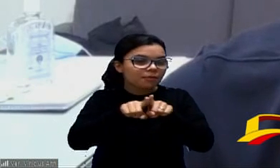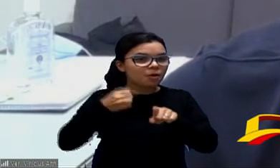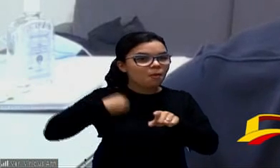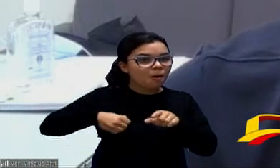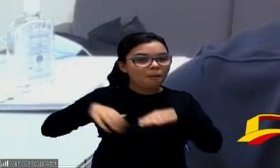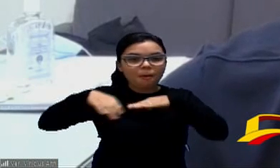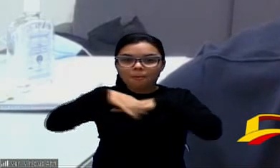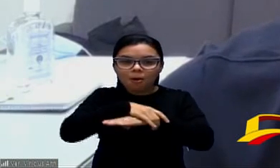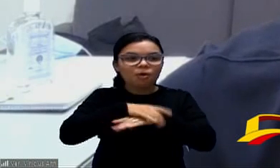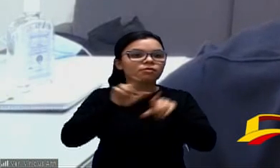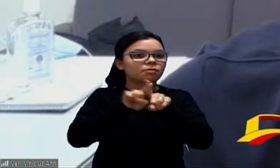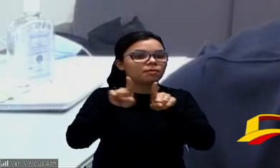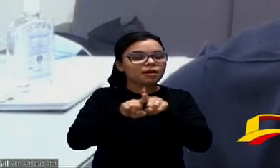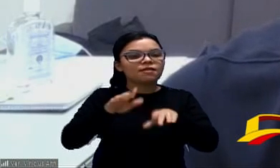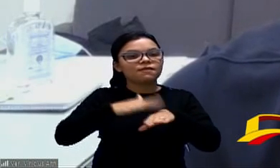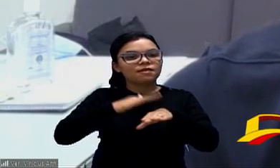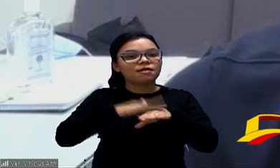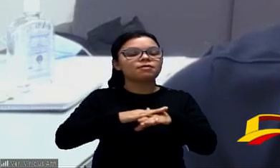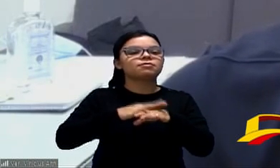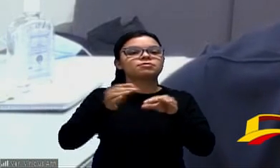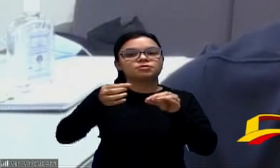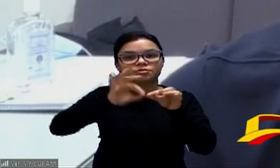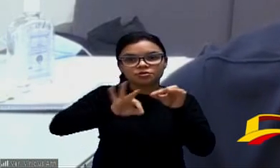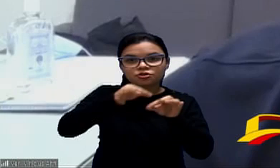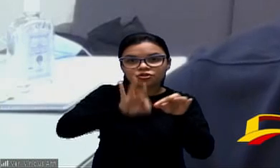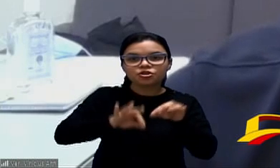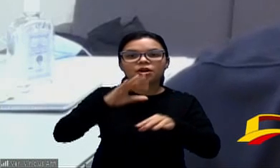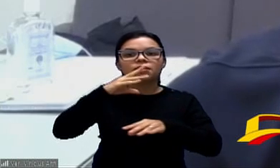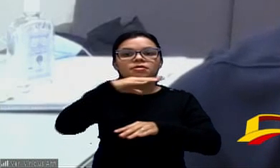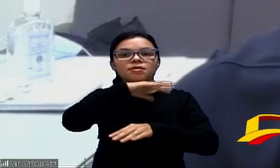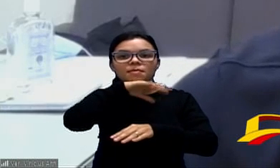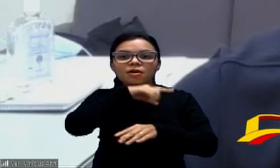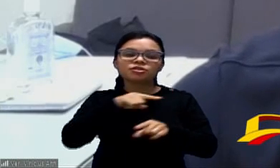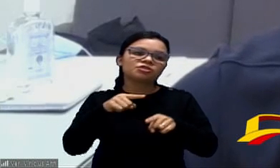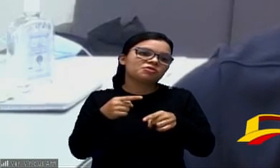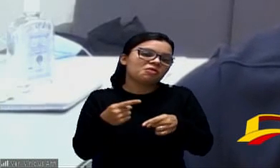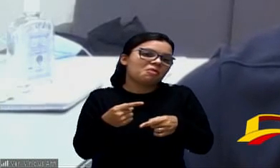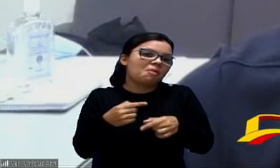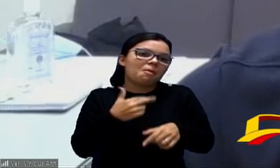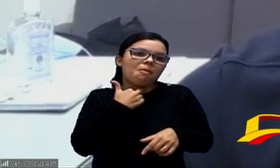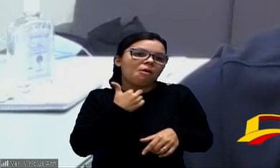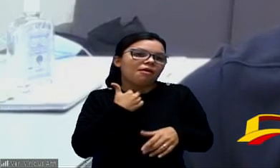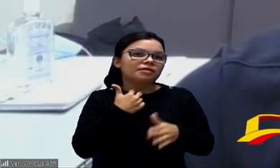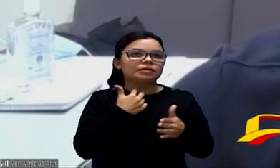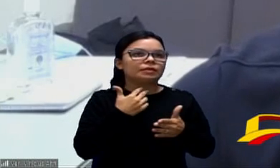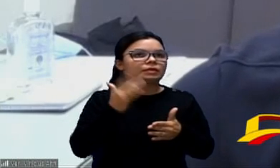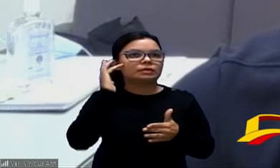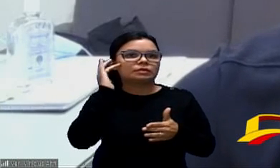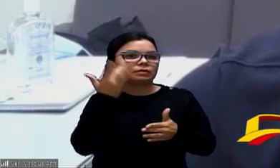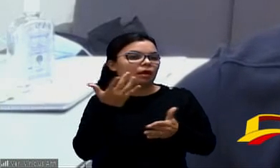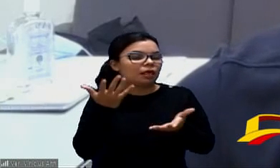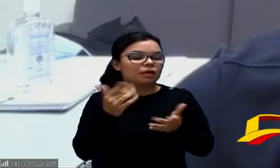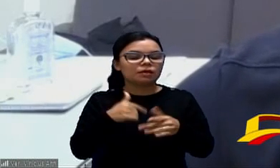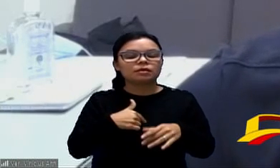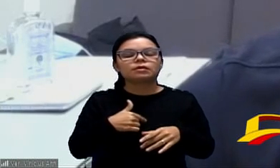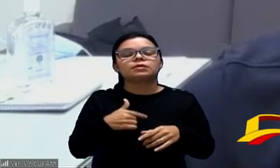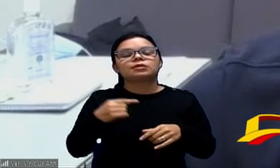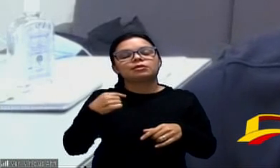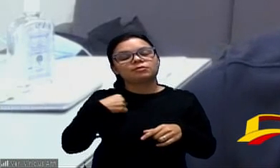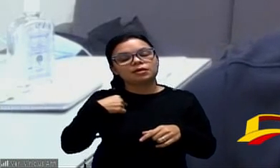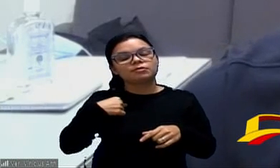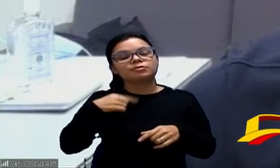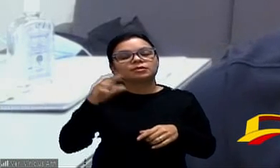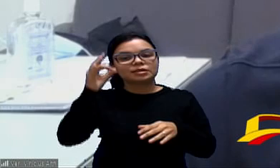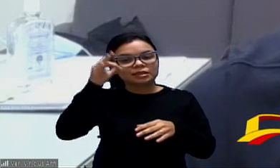também não pode forçar amizade nesse sentido. Infelizmente, mas eu tenho certeza que esse projeto voltará para a pauta e será feito o melhor